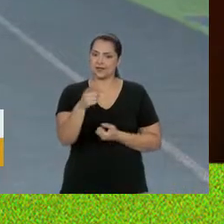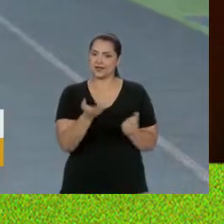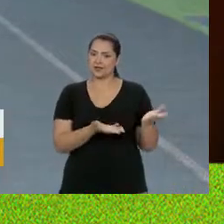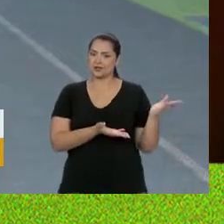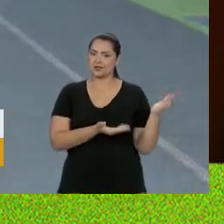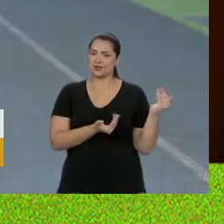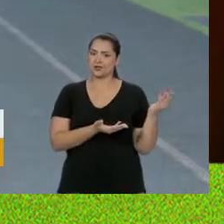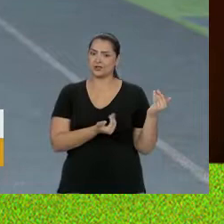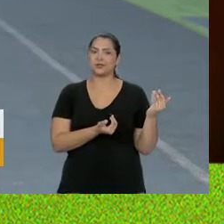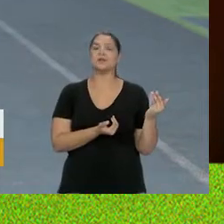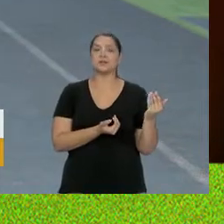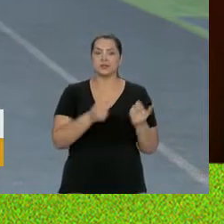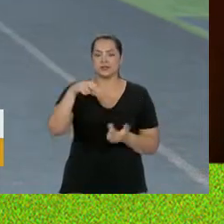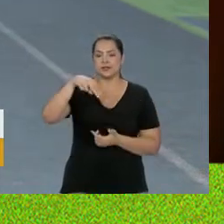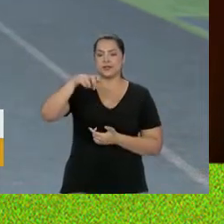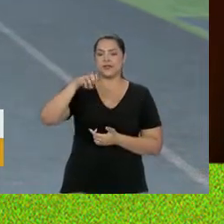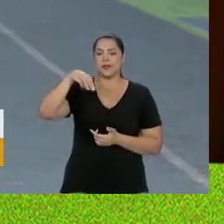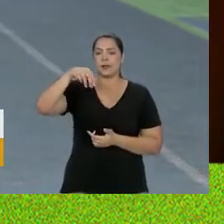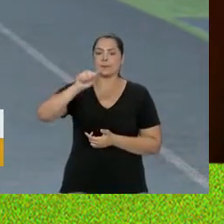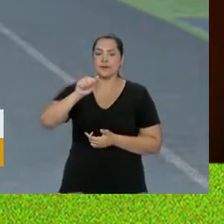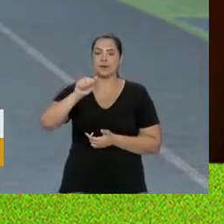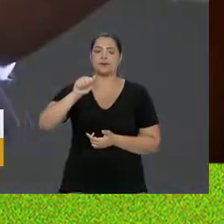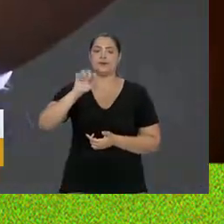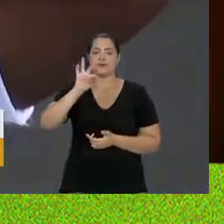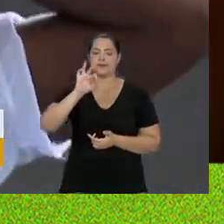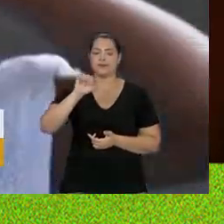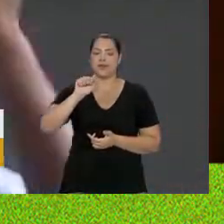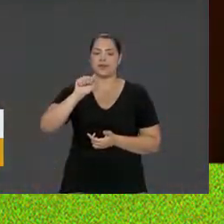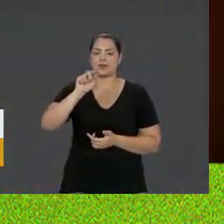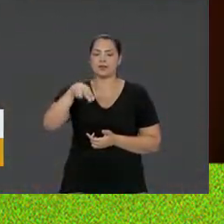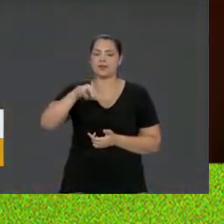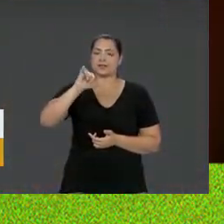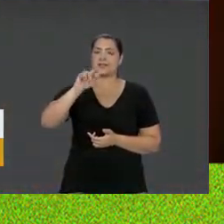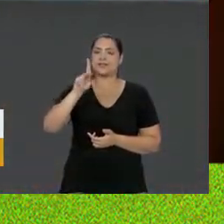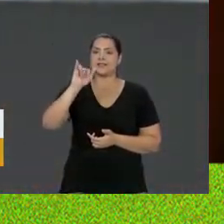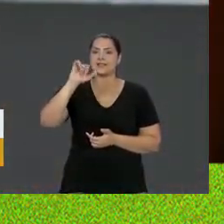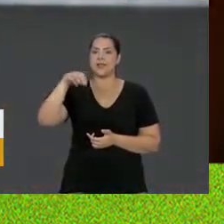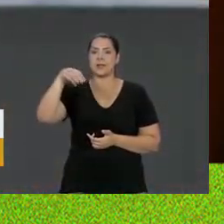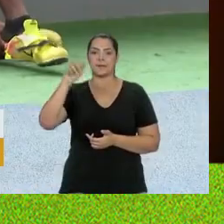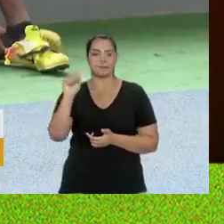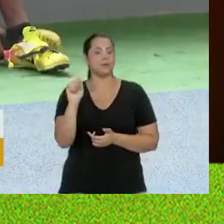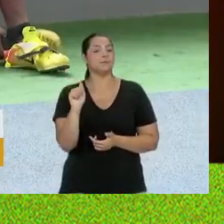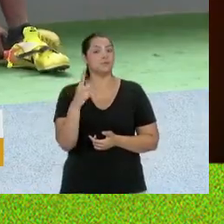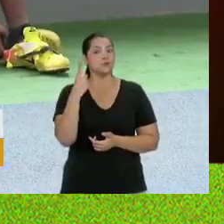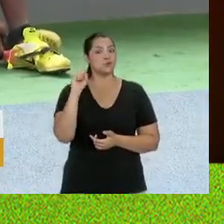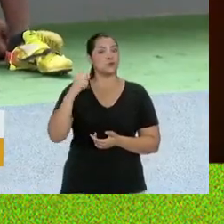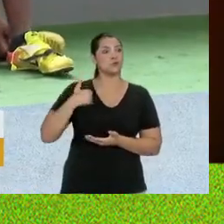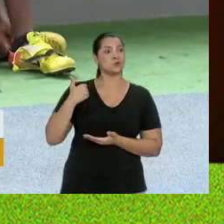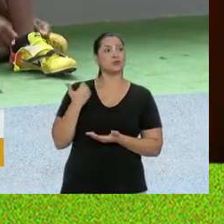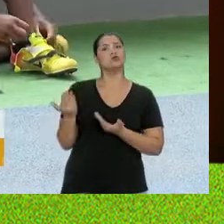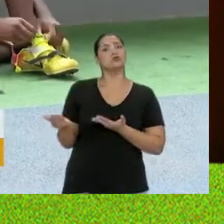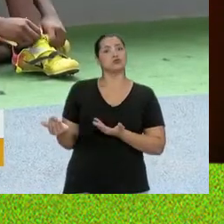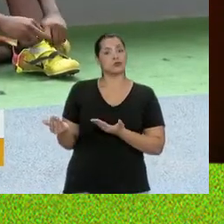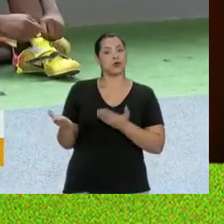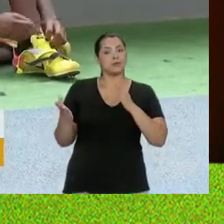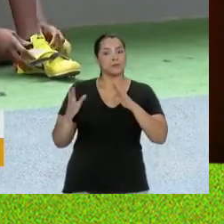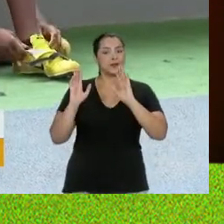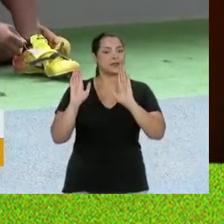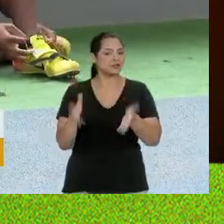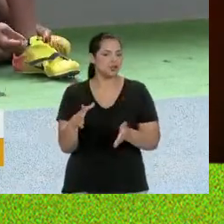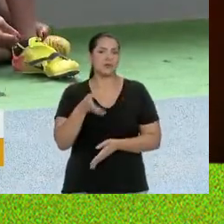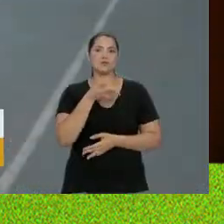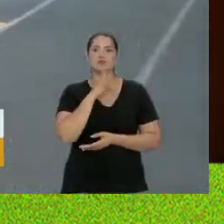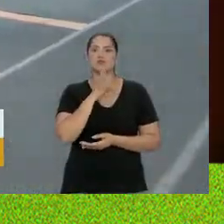Exatamente, uma jovem atleta africana que está no Brasil há nada menos que 3 anos, agora representa o país